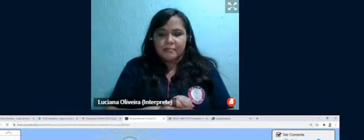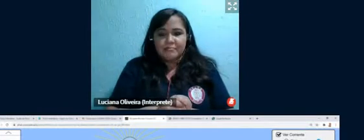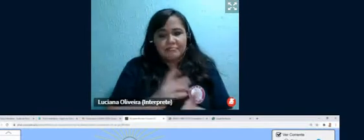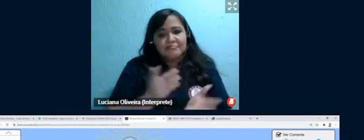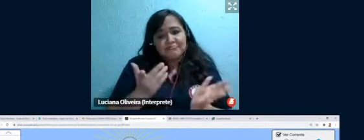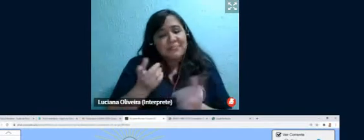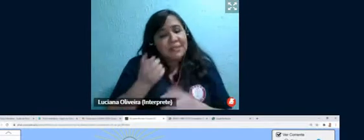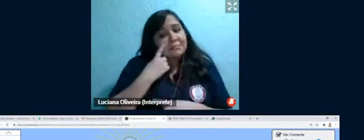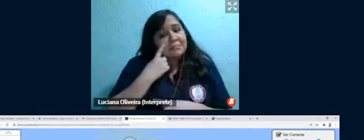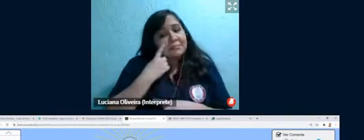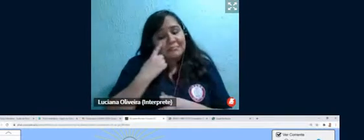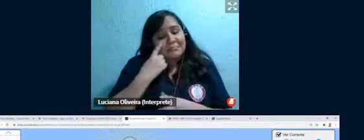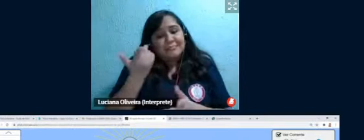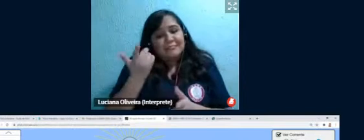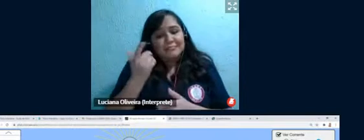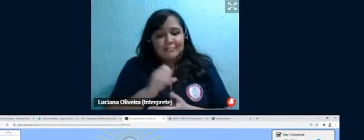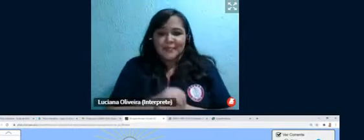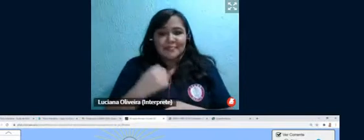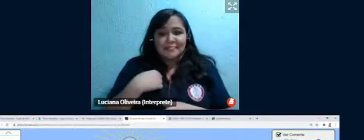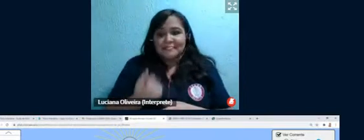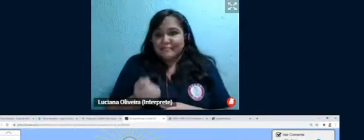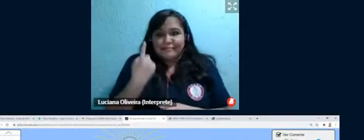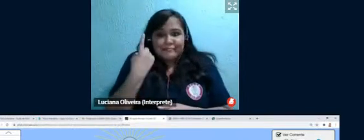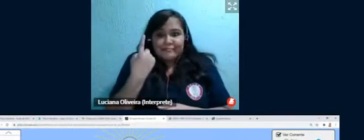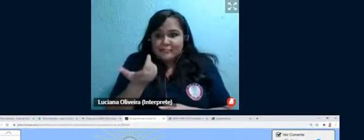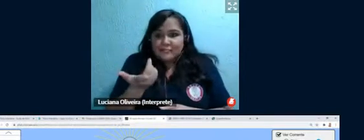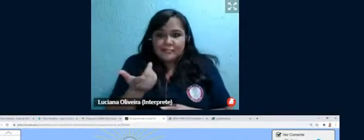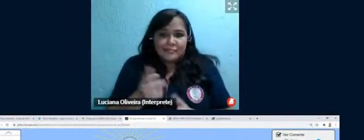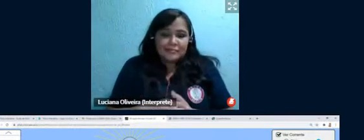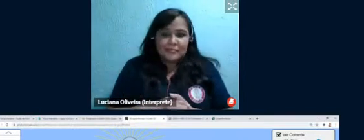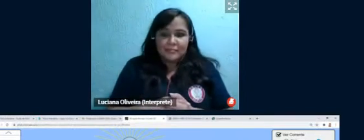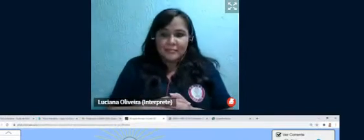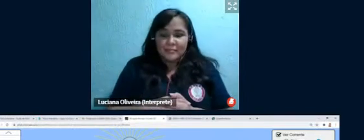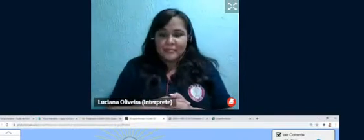Tá bom. Vou explicar o que eu estou estreando, tá?